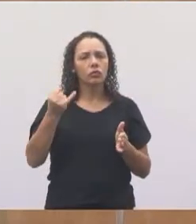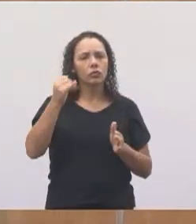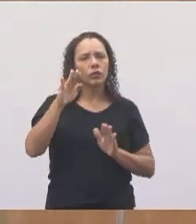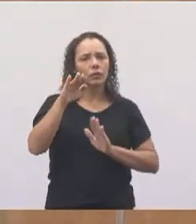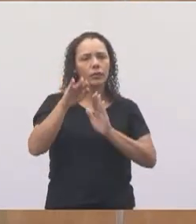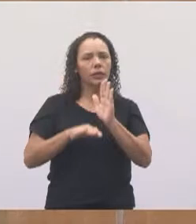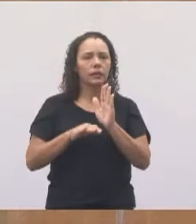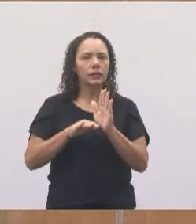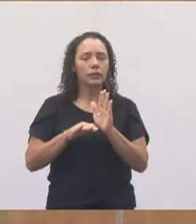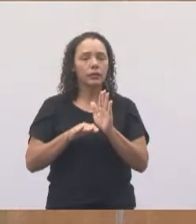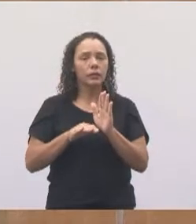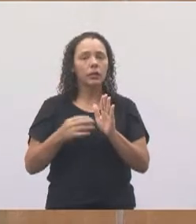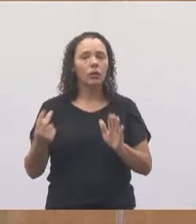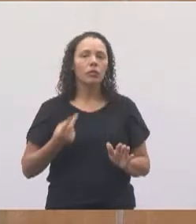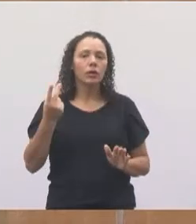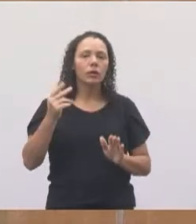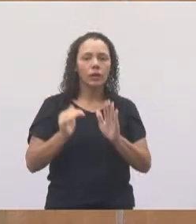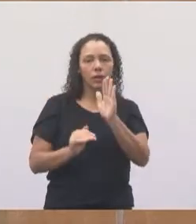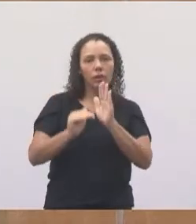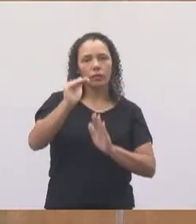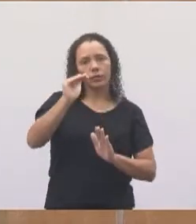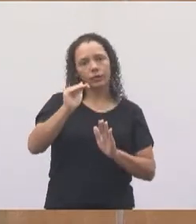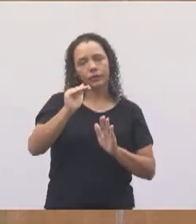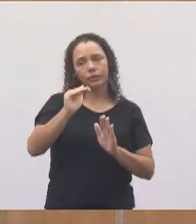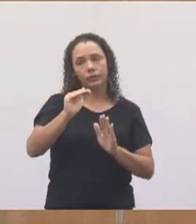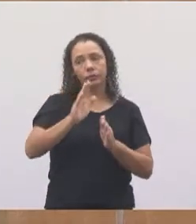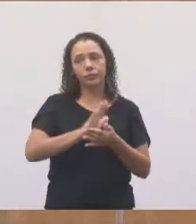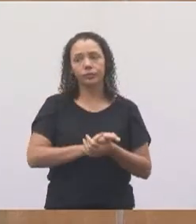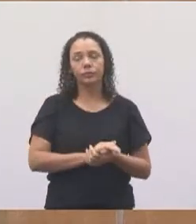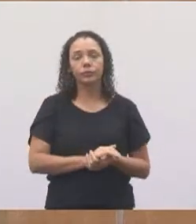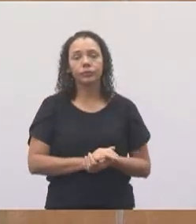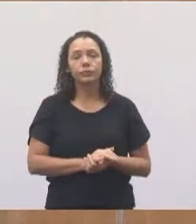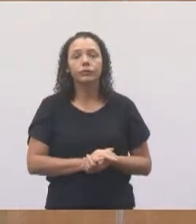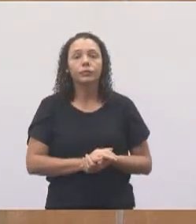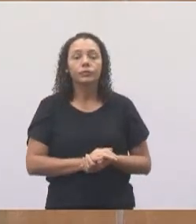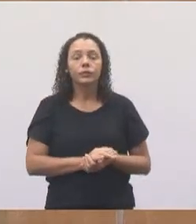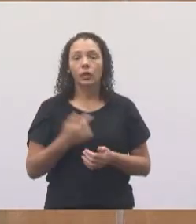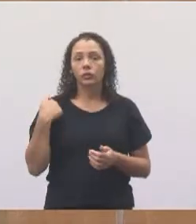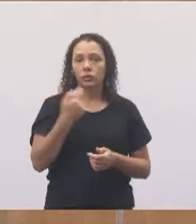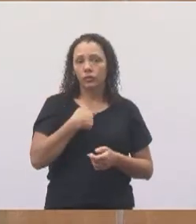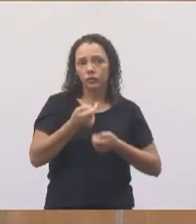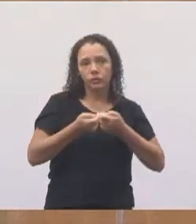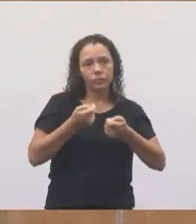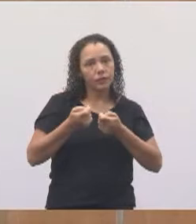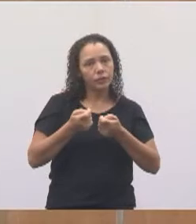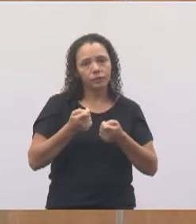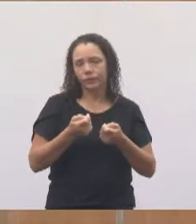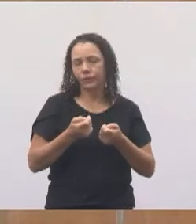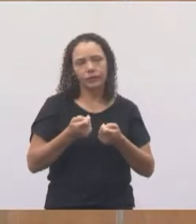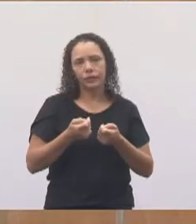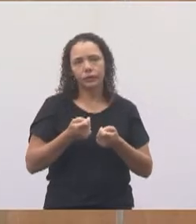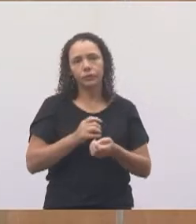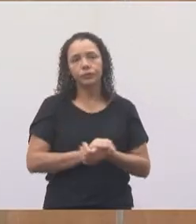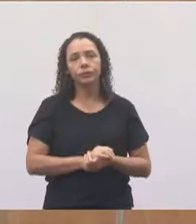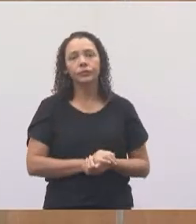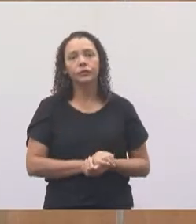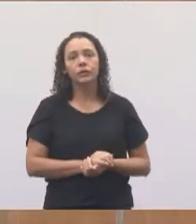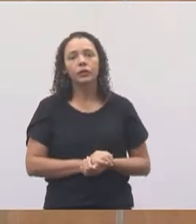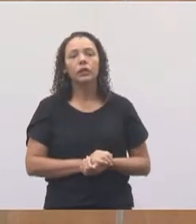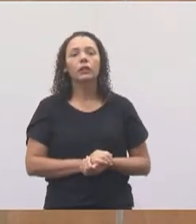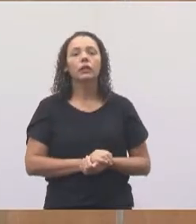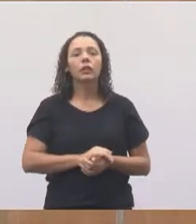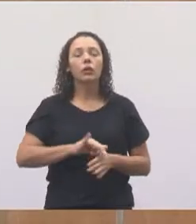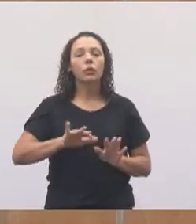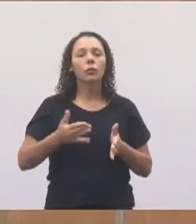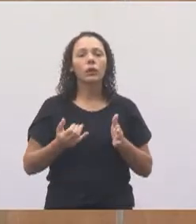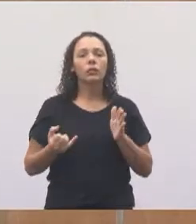Quando tem uma elevação da taxa, que não está sob o nosso domínio, quem determina isso é o Ministério da Previdência. Nós temos uma diminuição